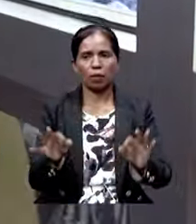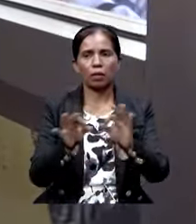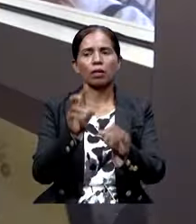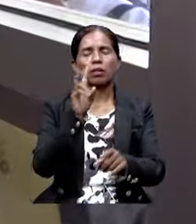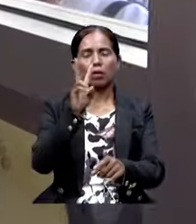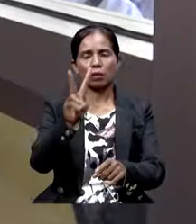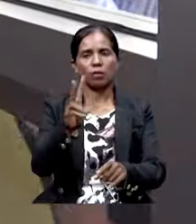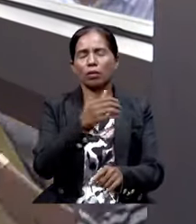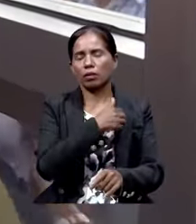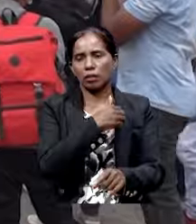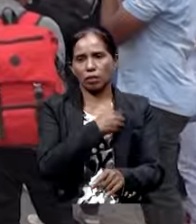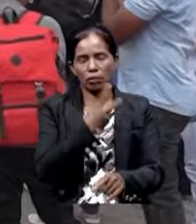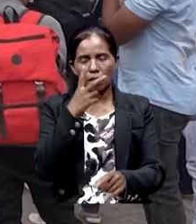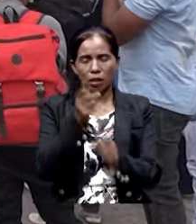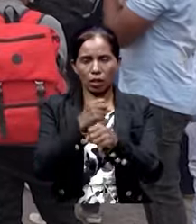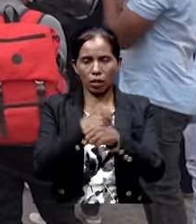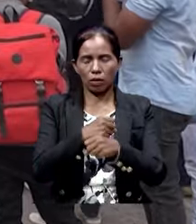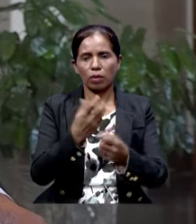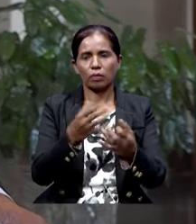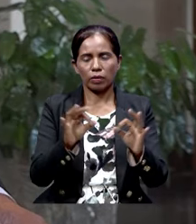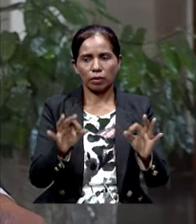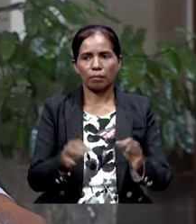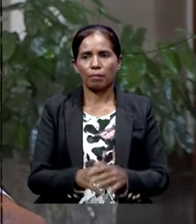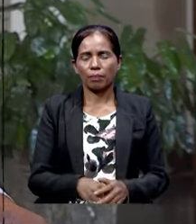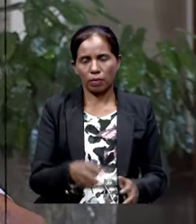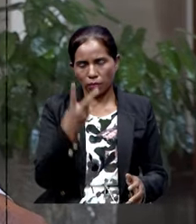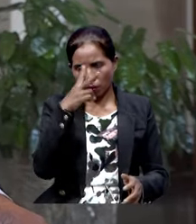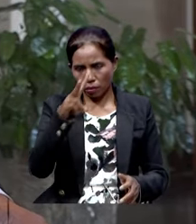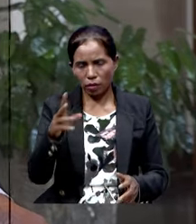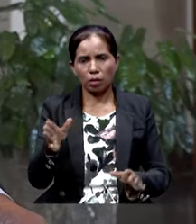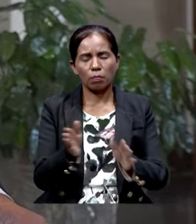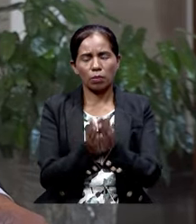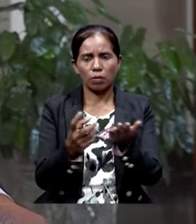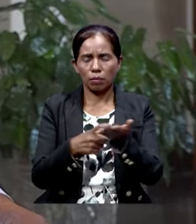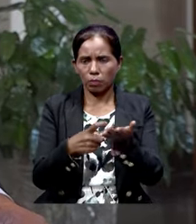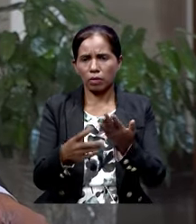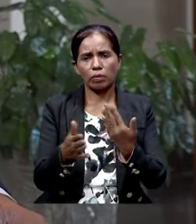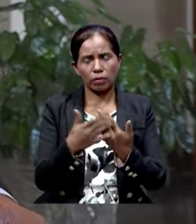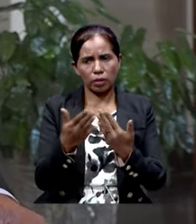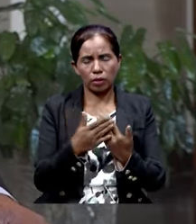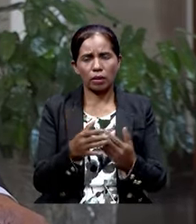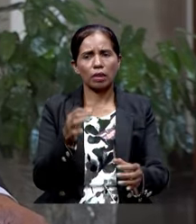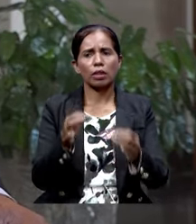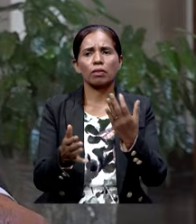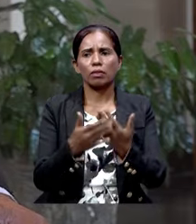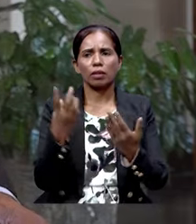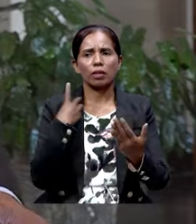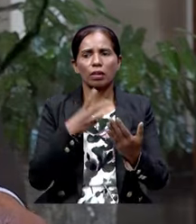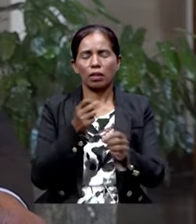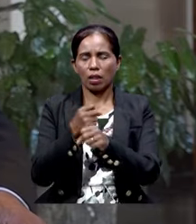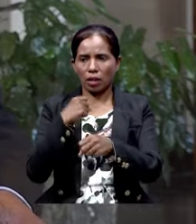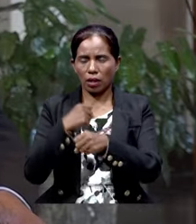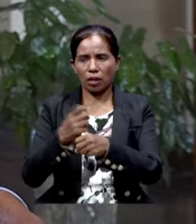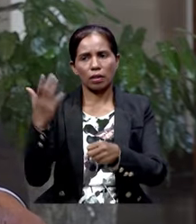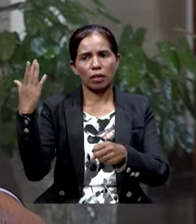nebe sedao que resolve hoto. It bot também de passaporte é fácil. Se fácil ir de seta que de dia